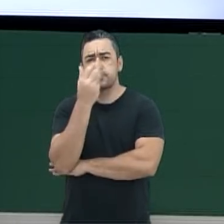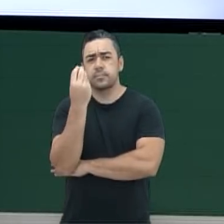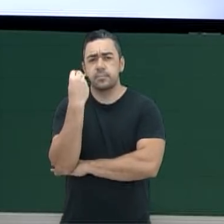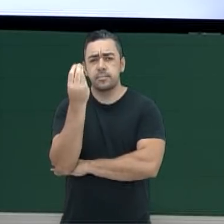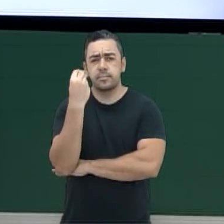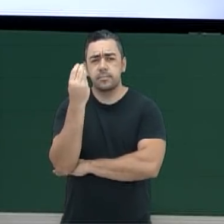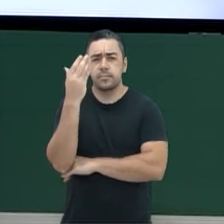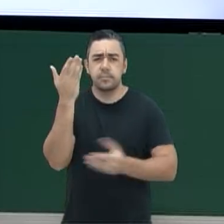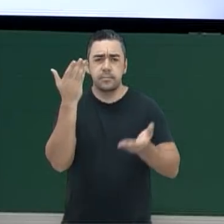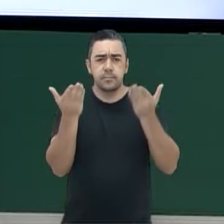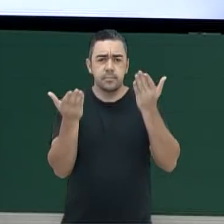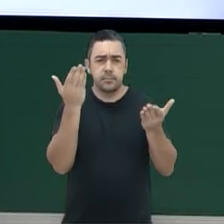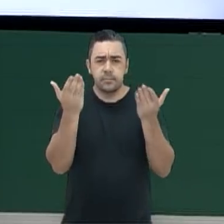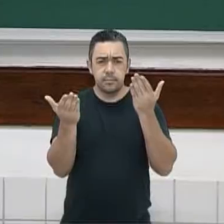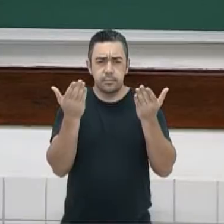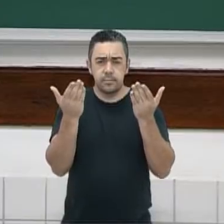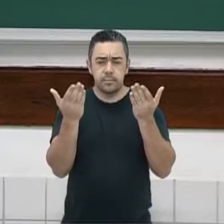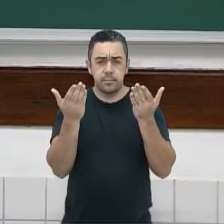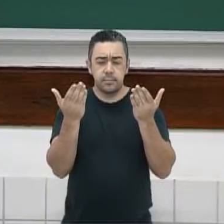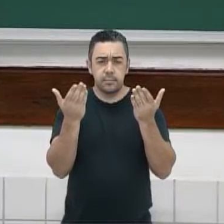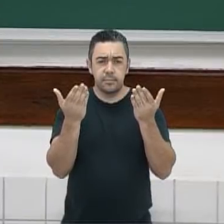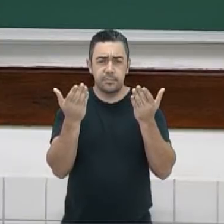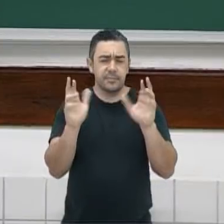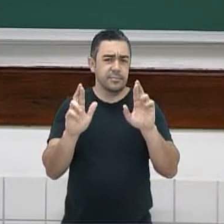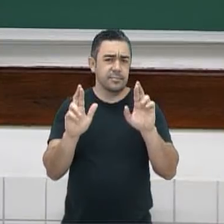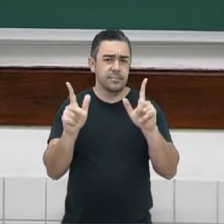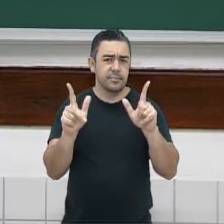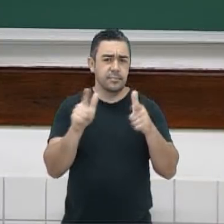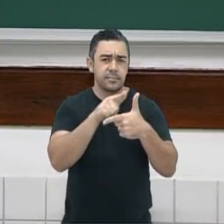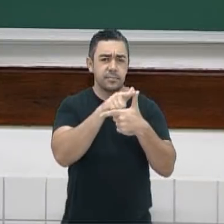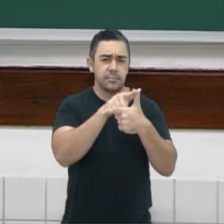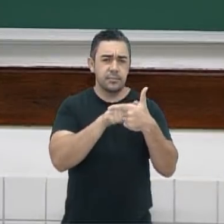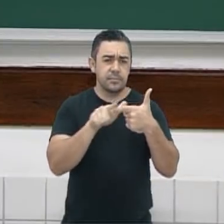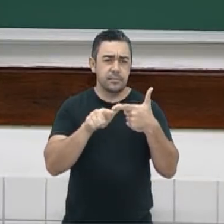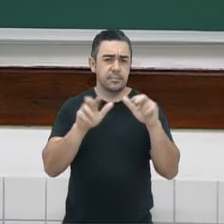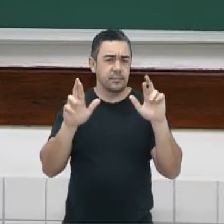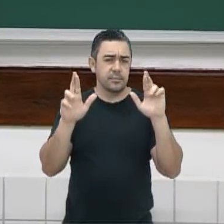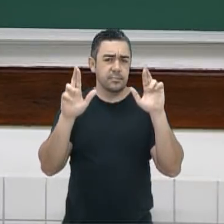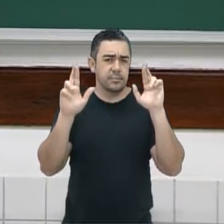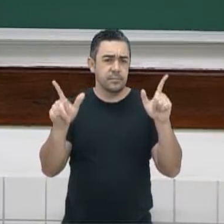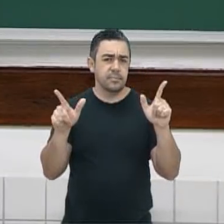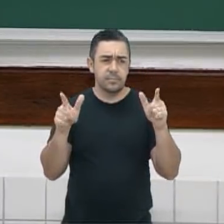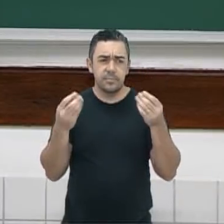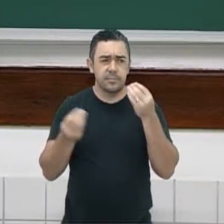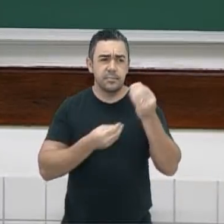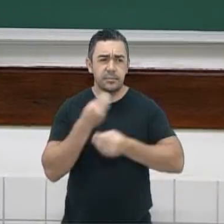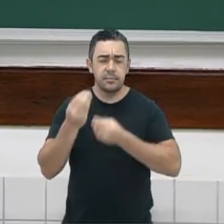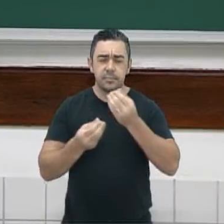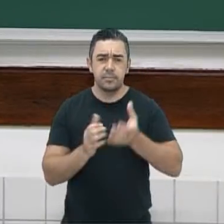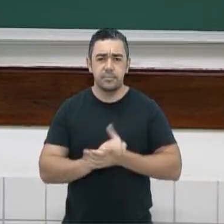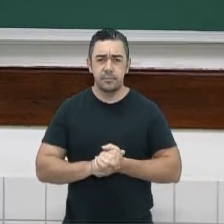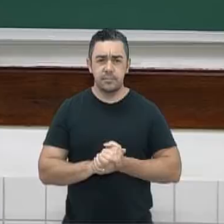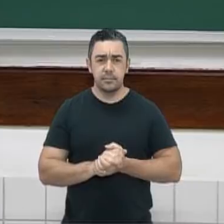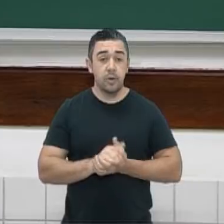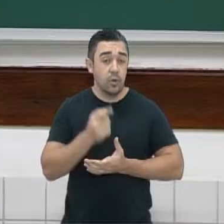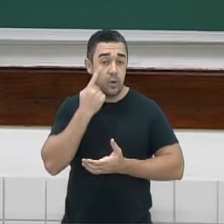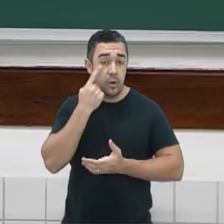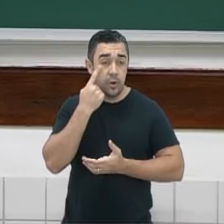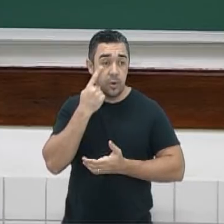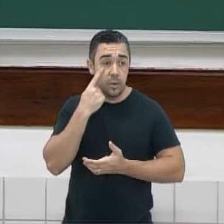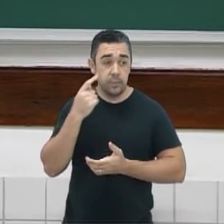vou comparar coisas que estão divididas de formas diferentes? Né? Olha